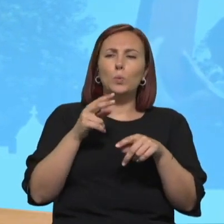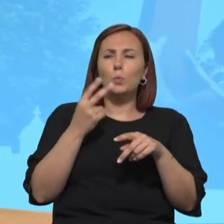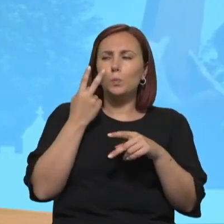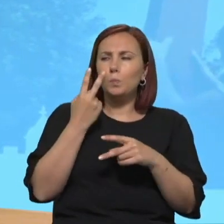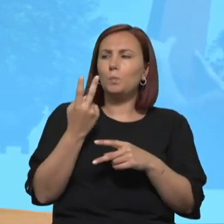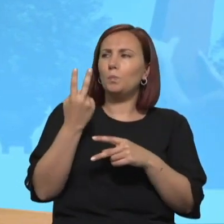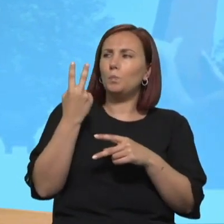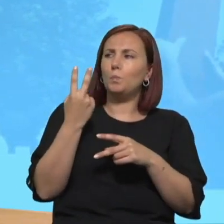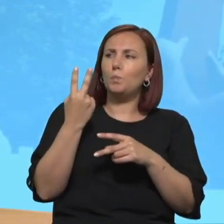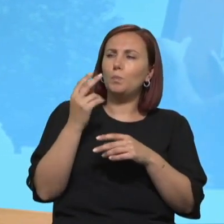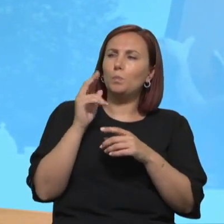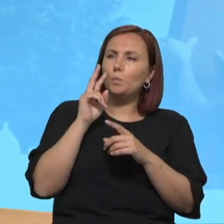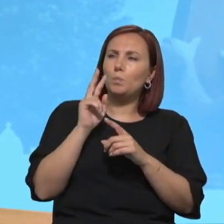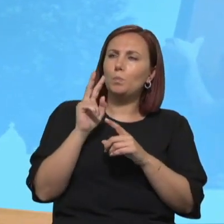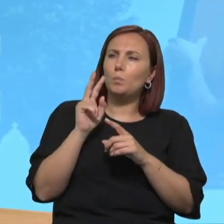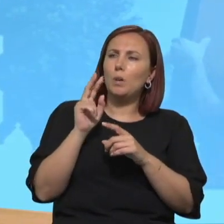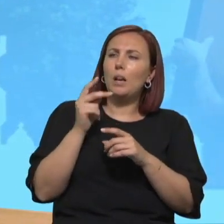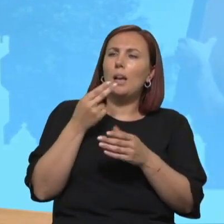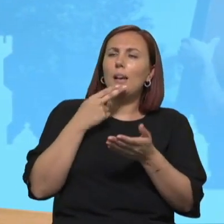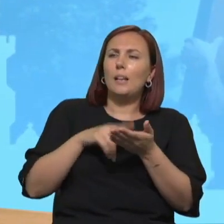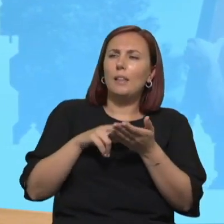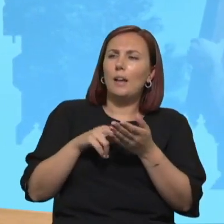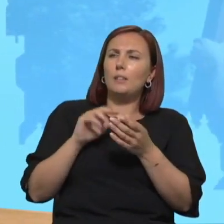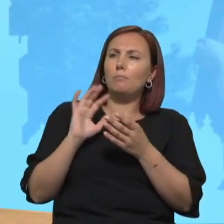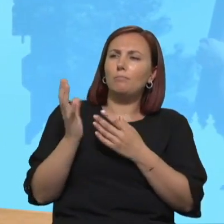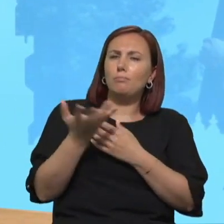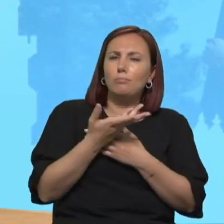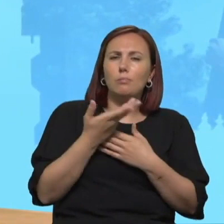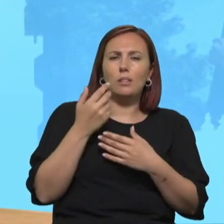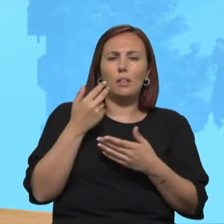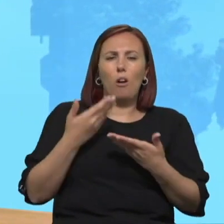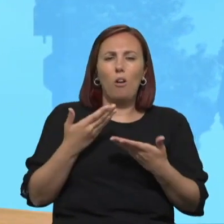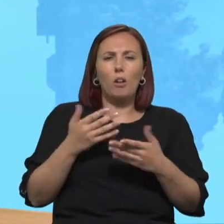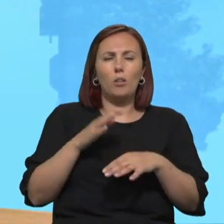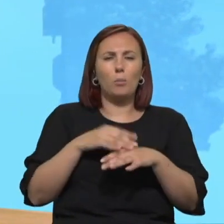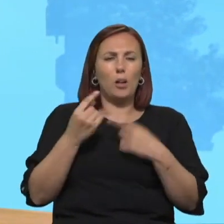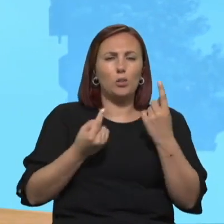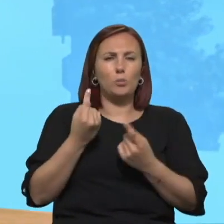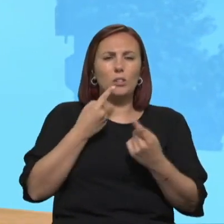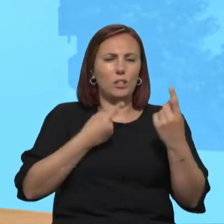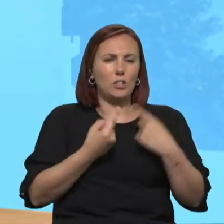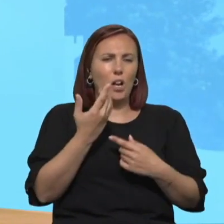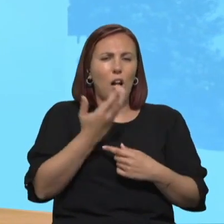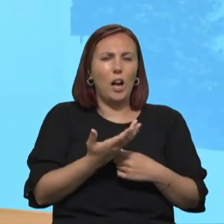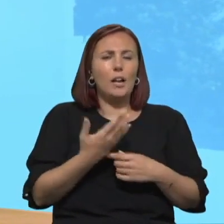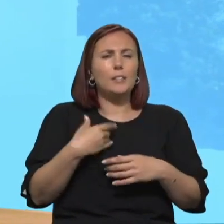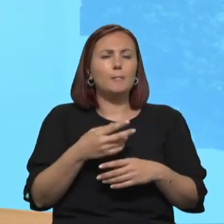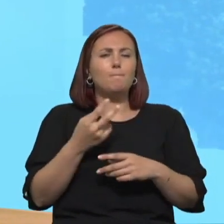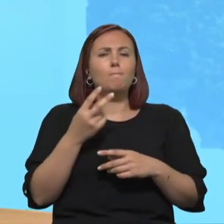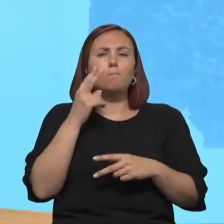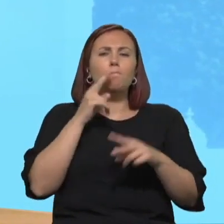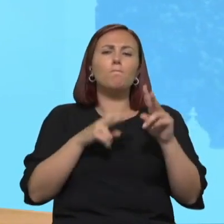o panorama que vivemos, marcado por alguma contestação nestes últimos tempos? Que leitura vai fazendo também